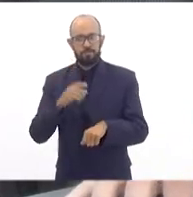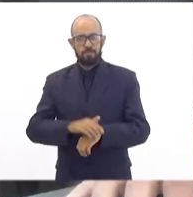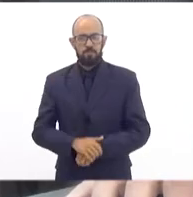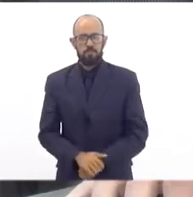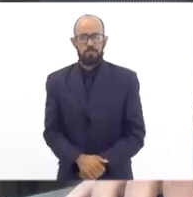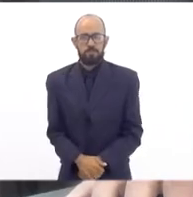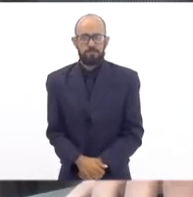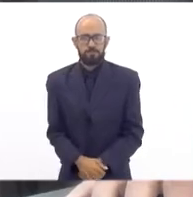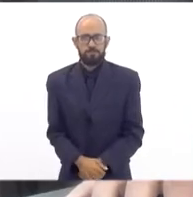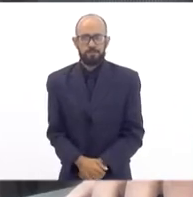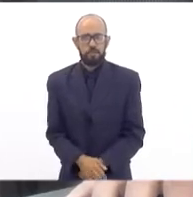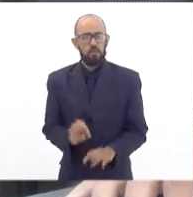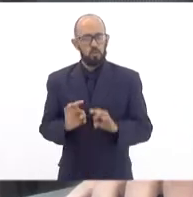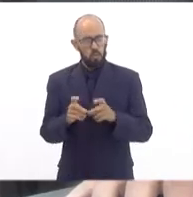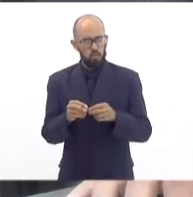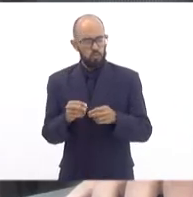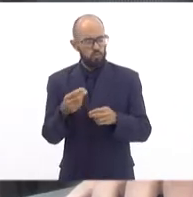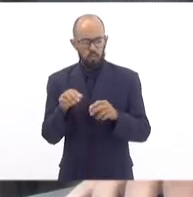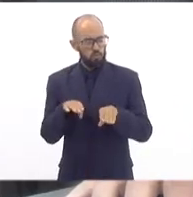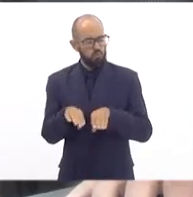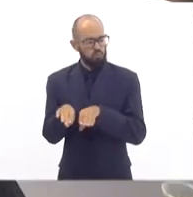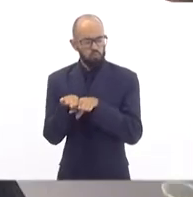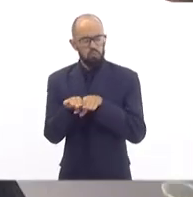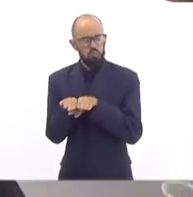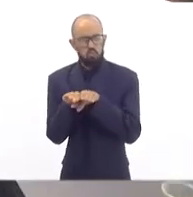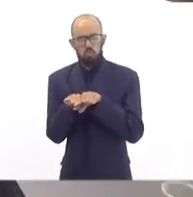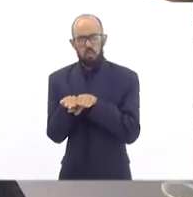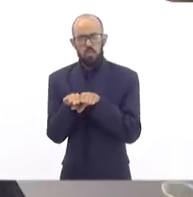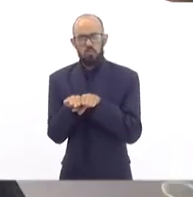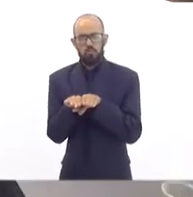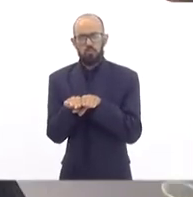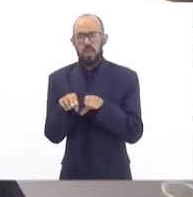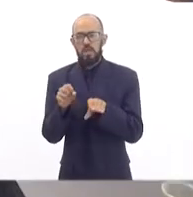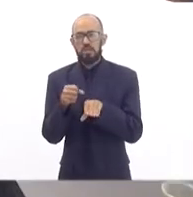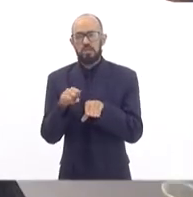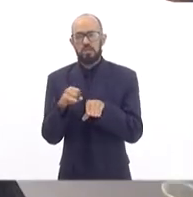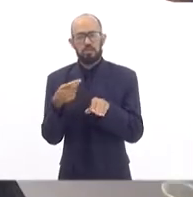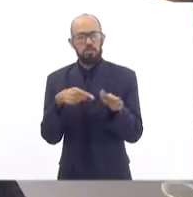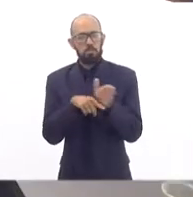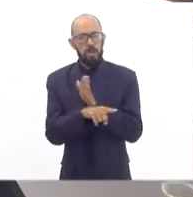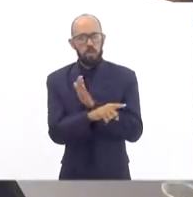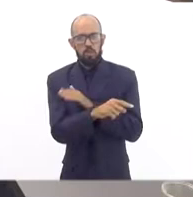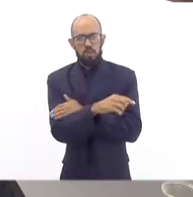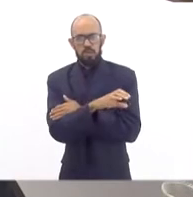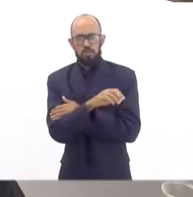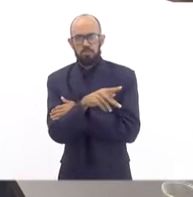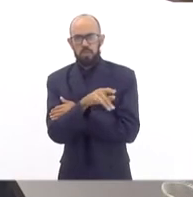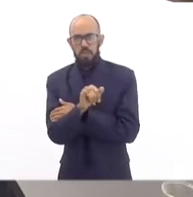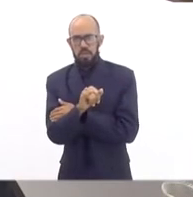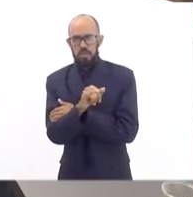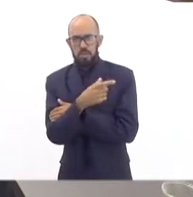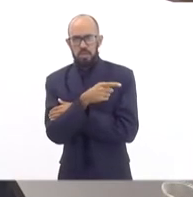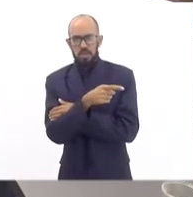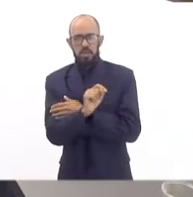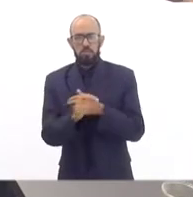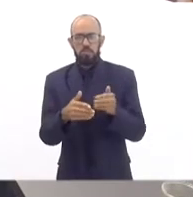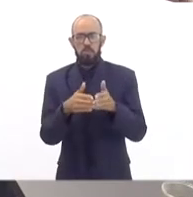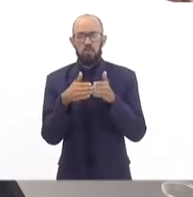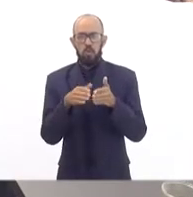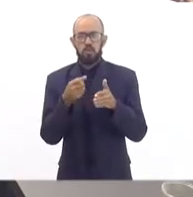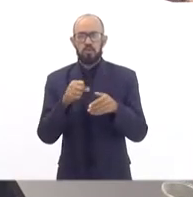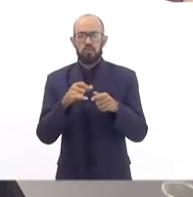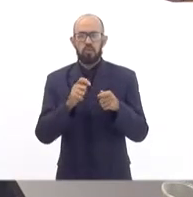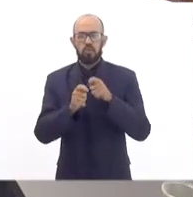em que todos falaram a mesma coisa. Você pergunta na CPI se o aumento da tarifa foi discutido entre a agência,